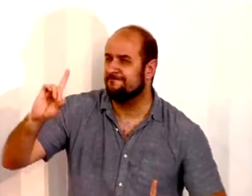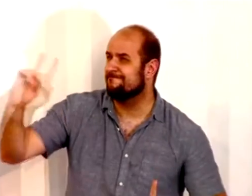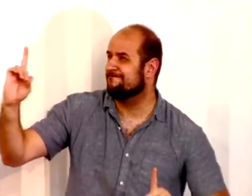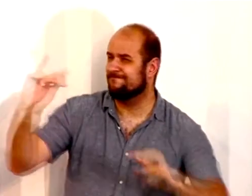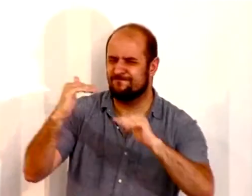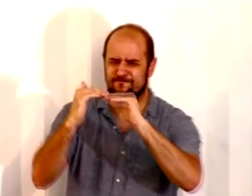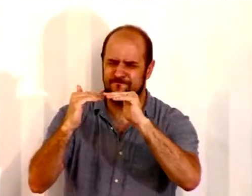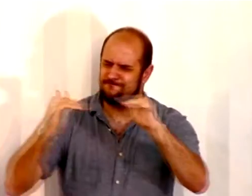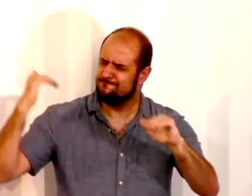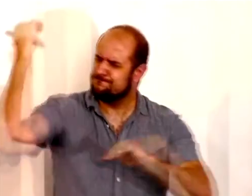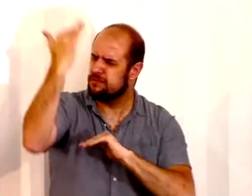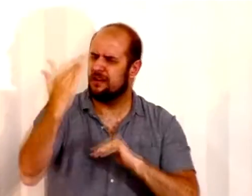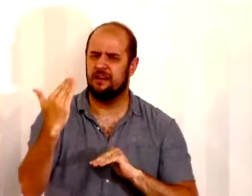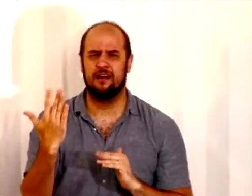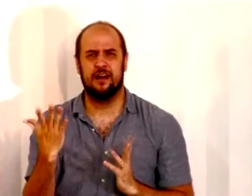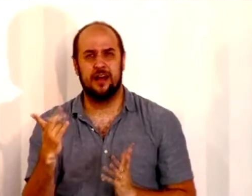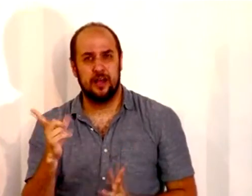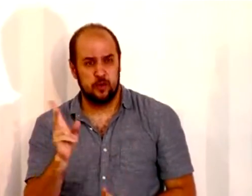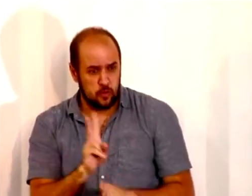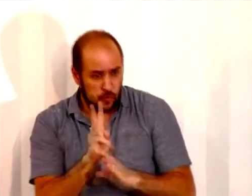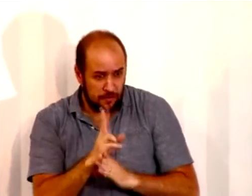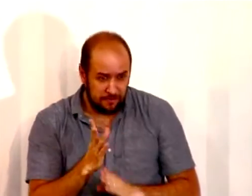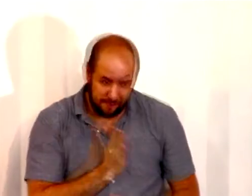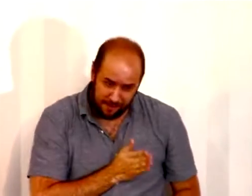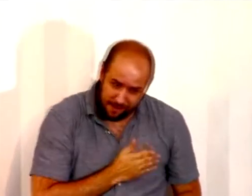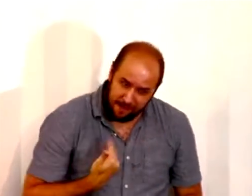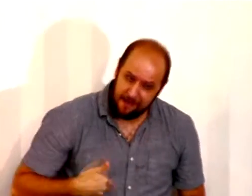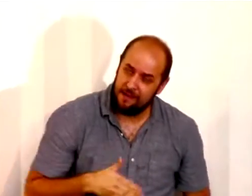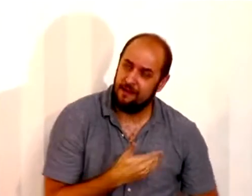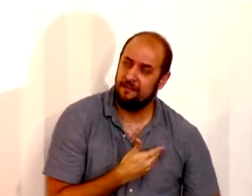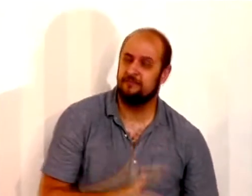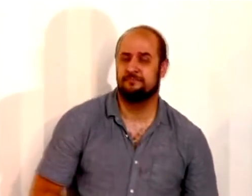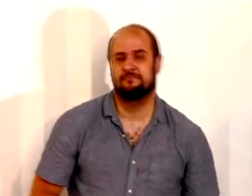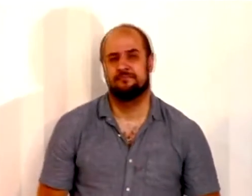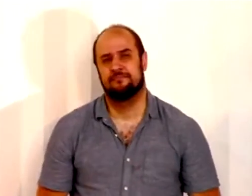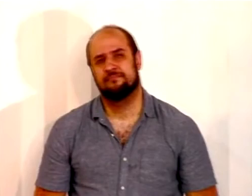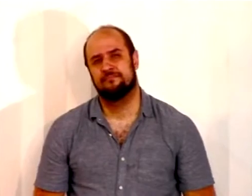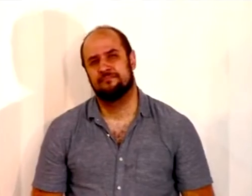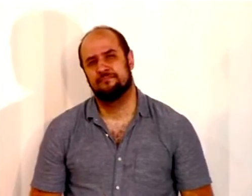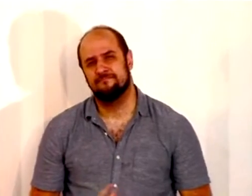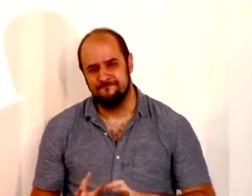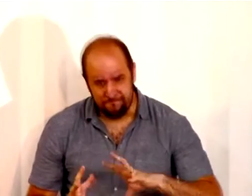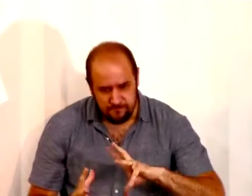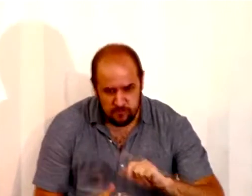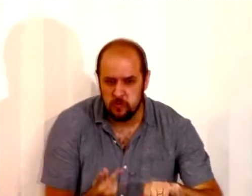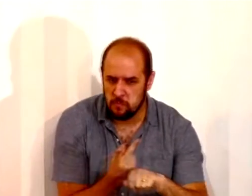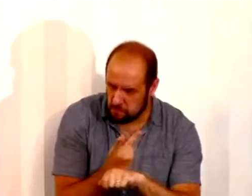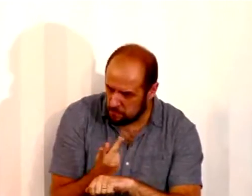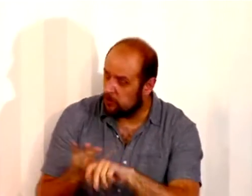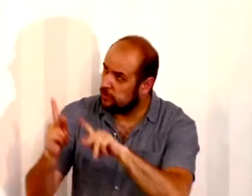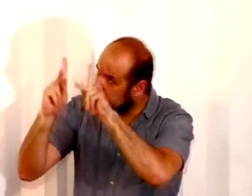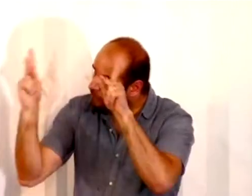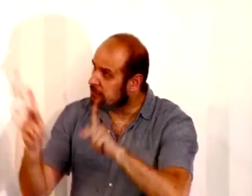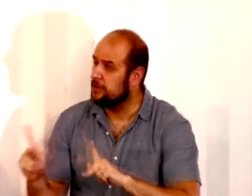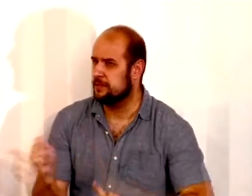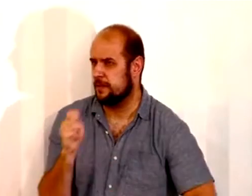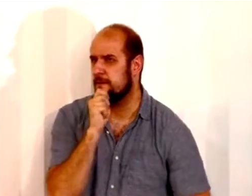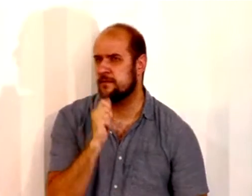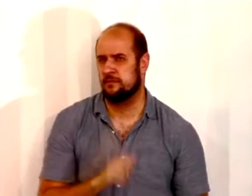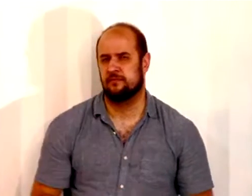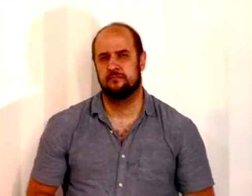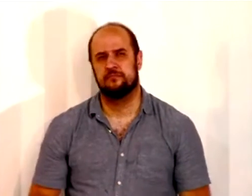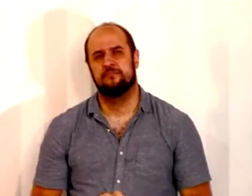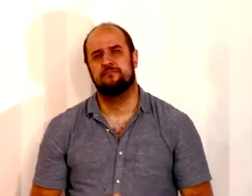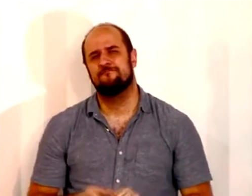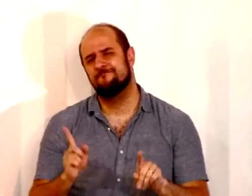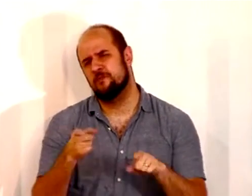todo entendimento, ela guarda o nosso coração. O mundo anda buscando essa paz. Há uma